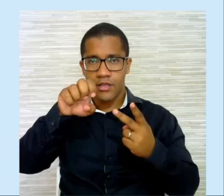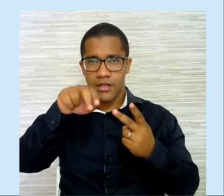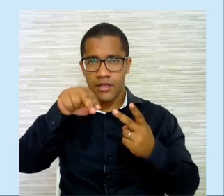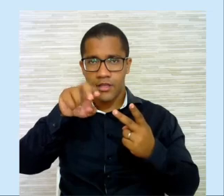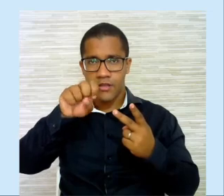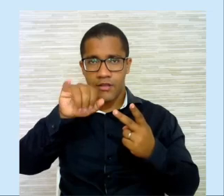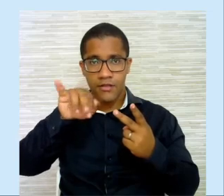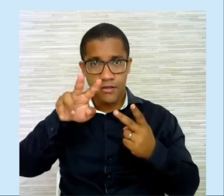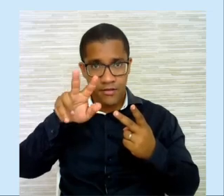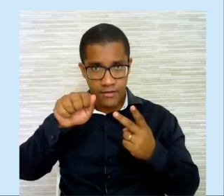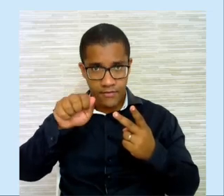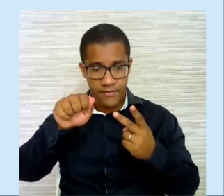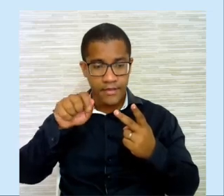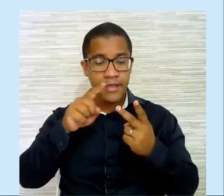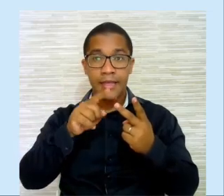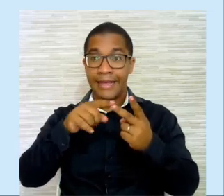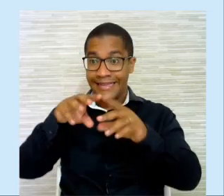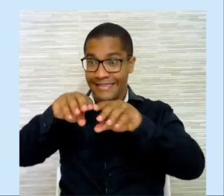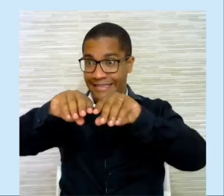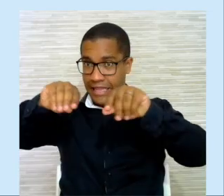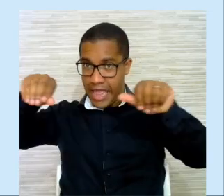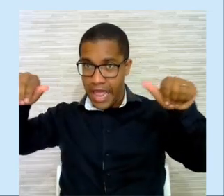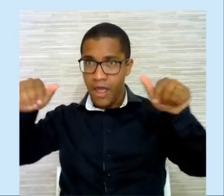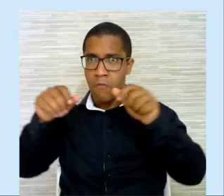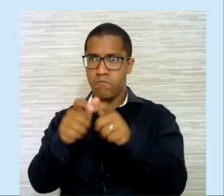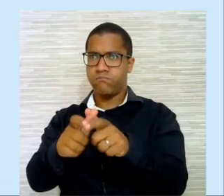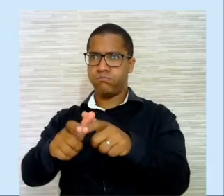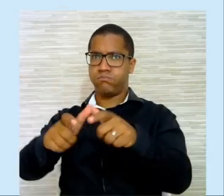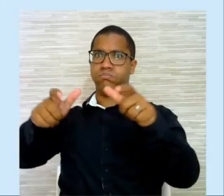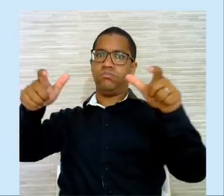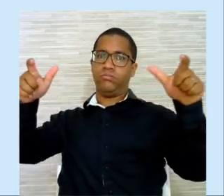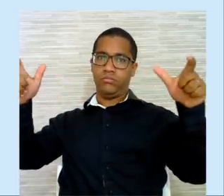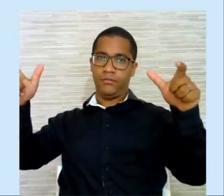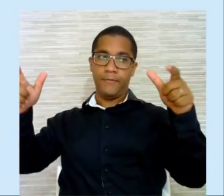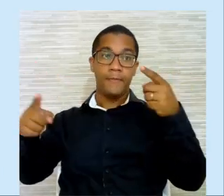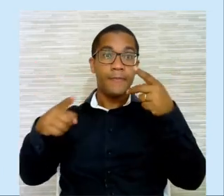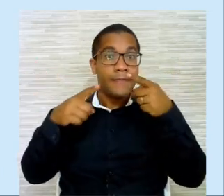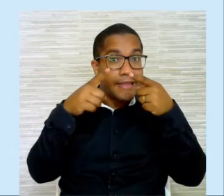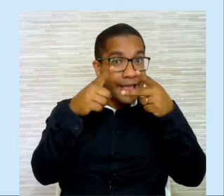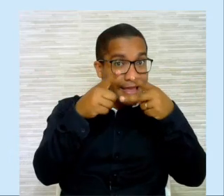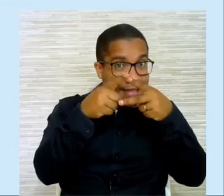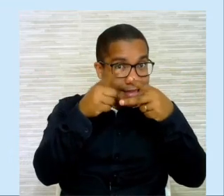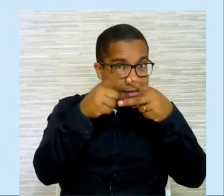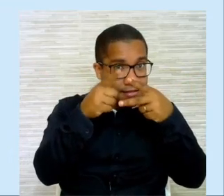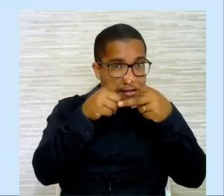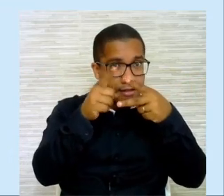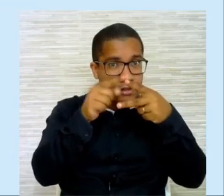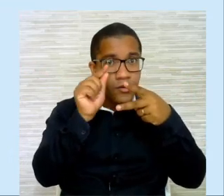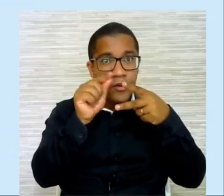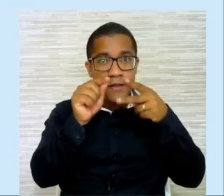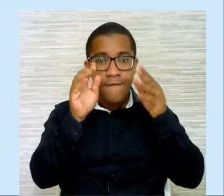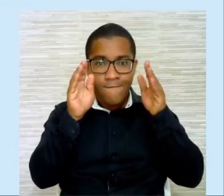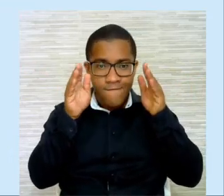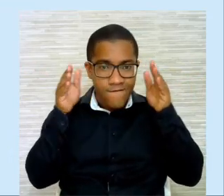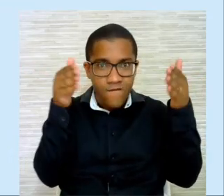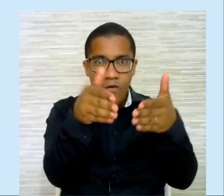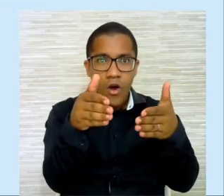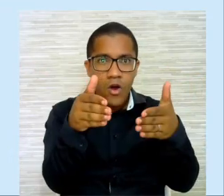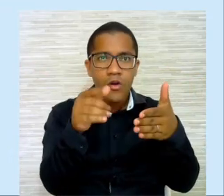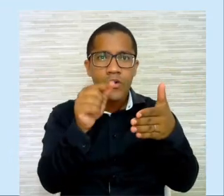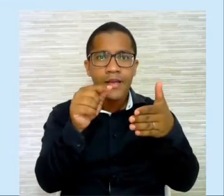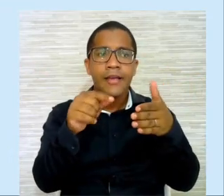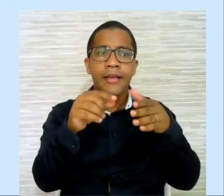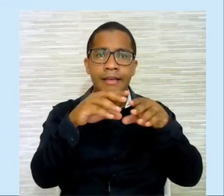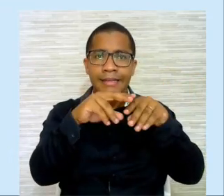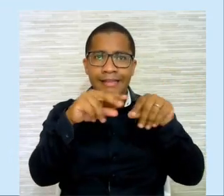enquanto extensivamente eu uso mais terra, extensão, tá? Na pecuária intensiva, eu